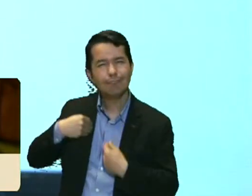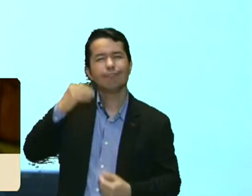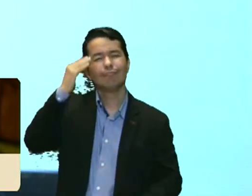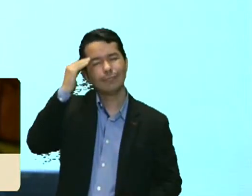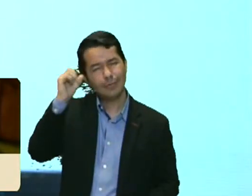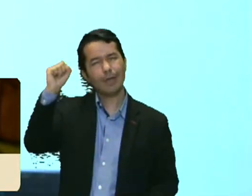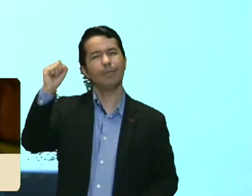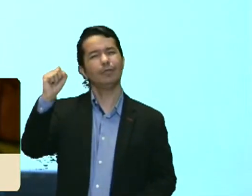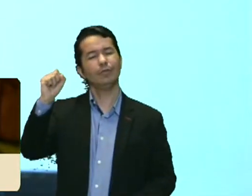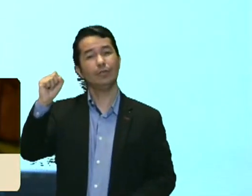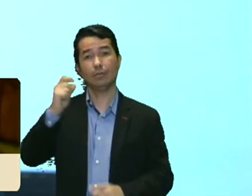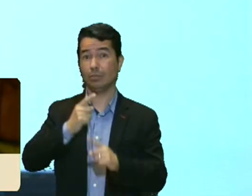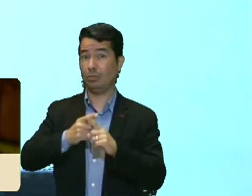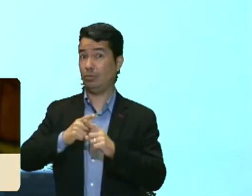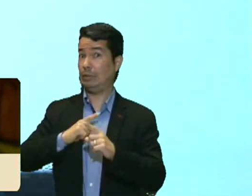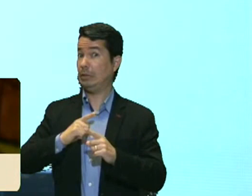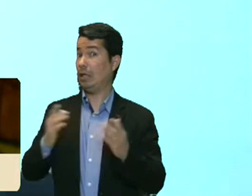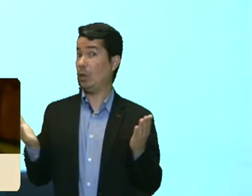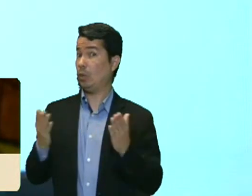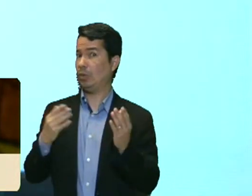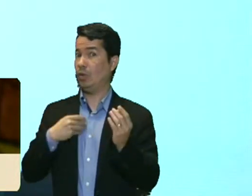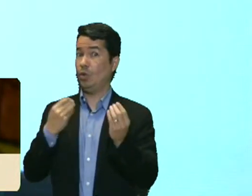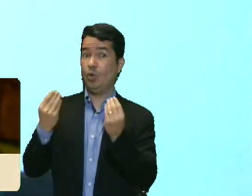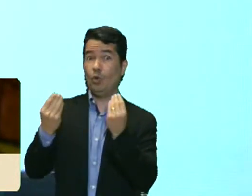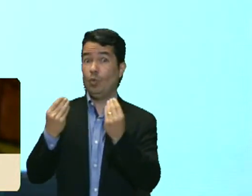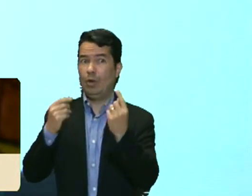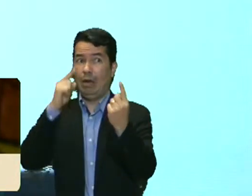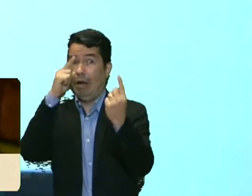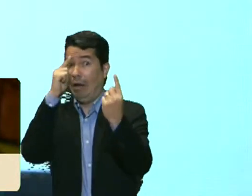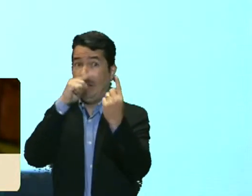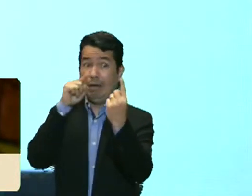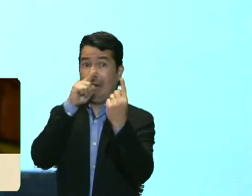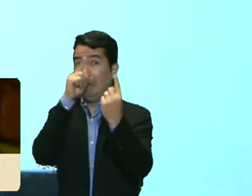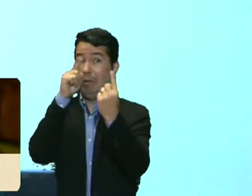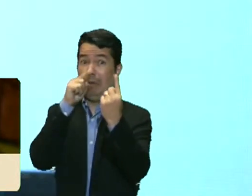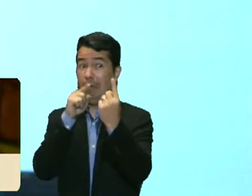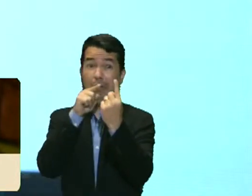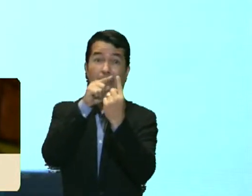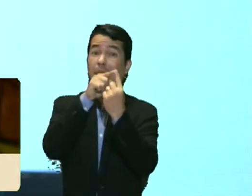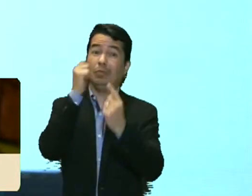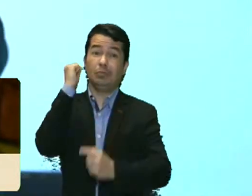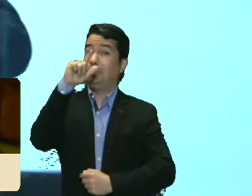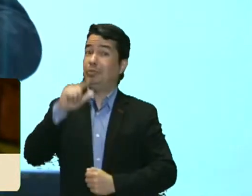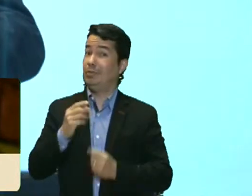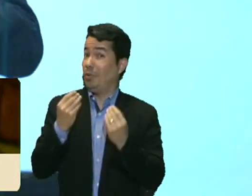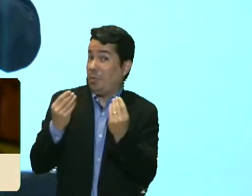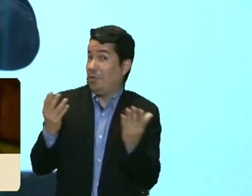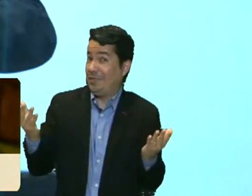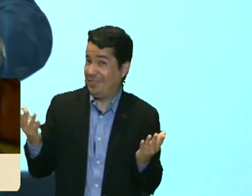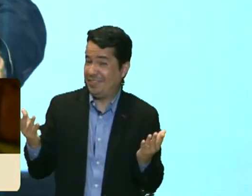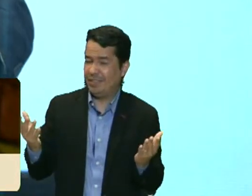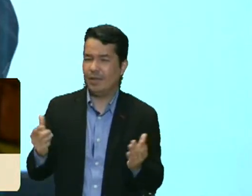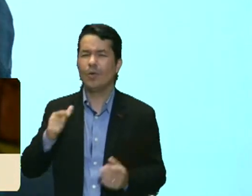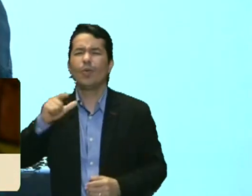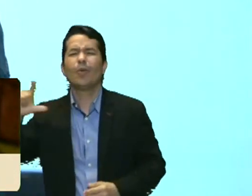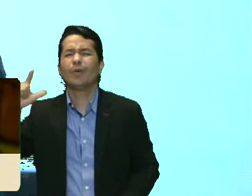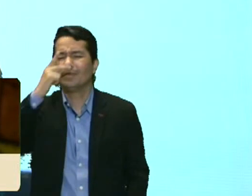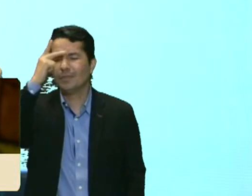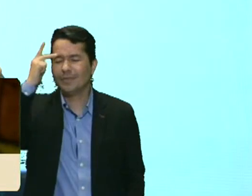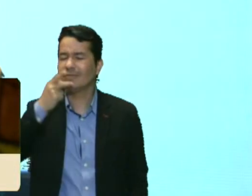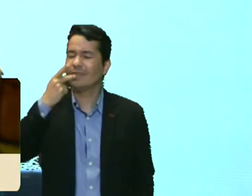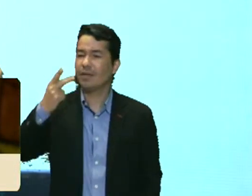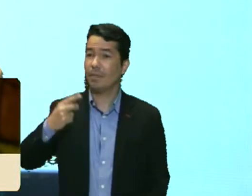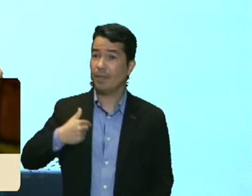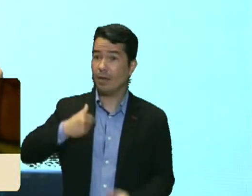os novos desafios desse tempo. O outro colocou assim, sou muito grata por esse tempo,